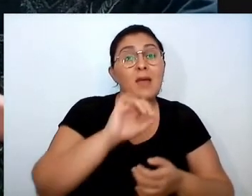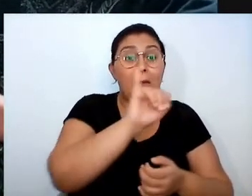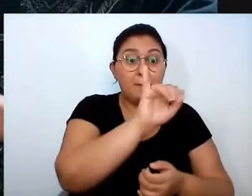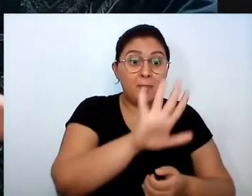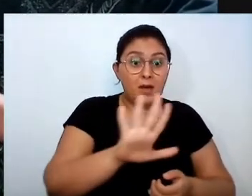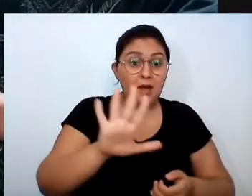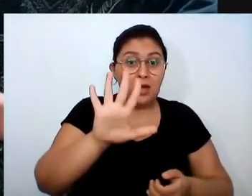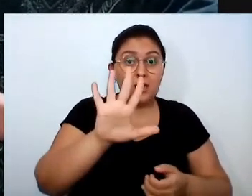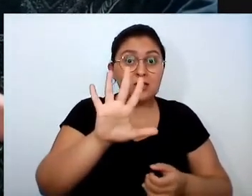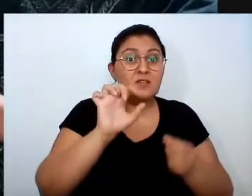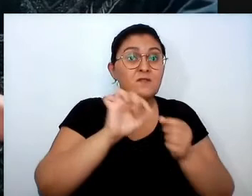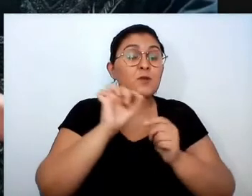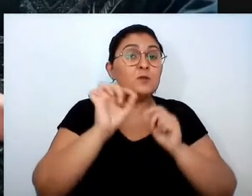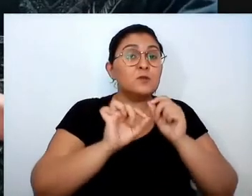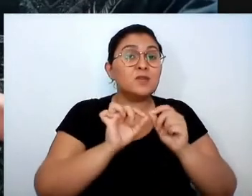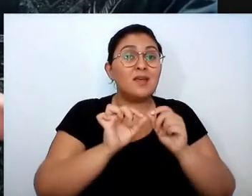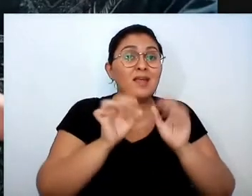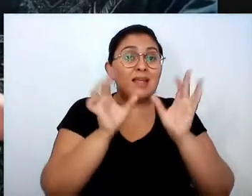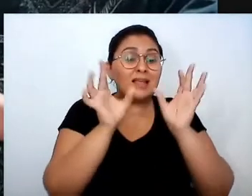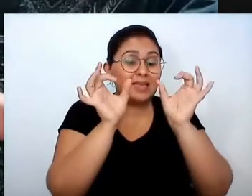né? Para fazer descrições,